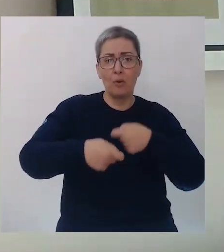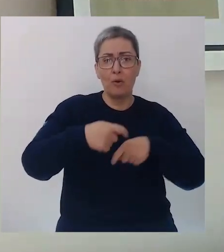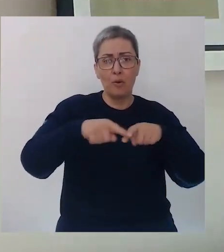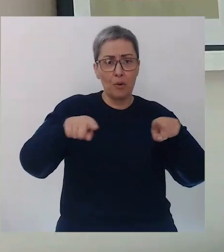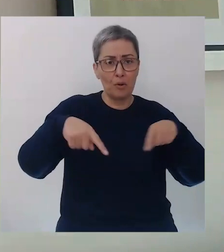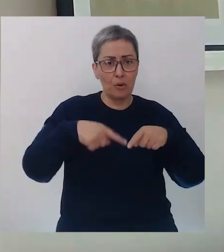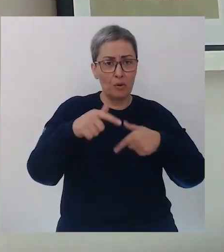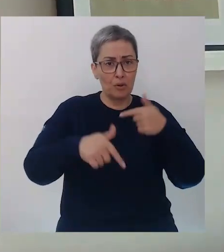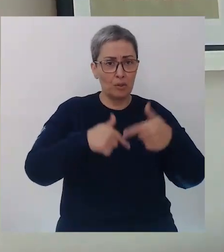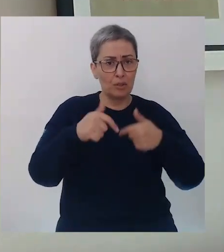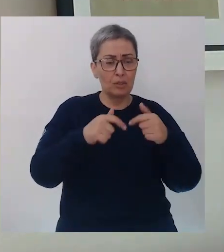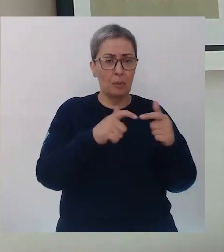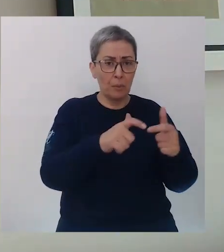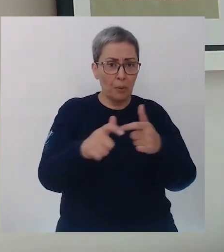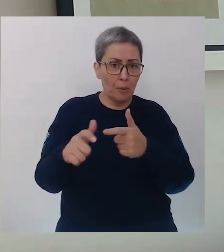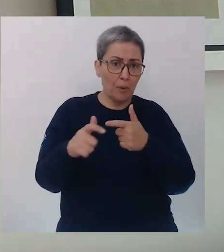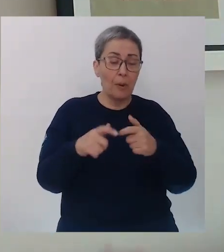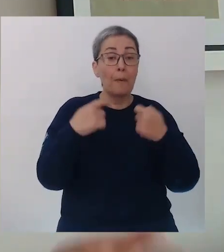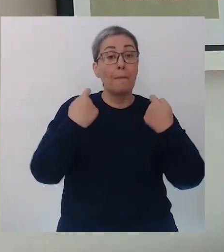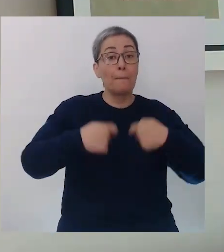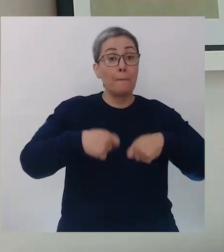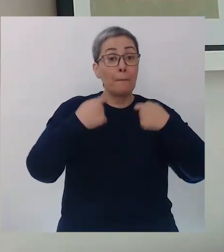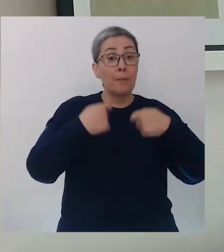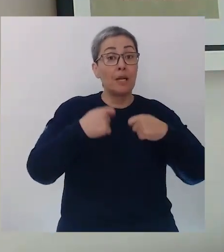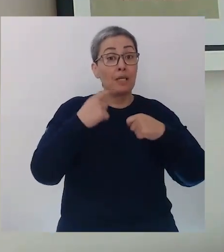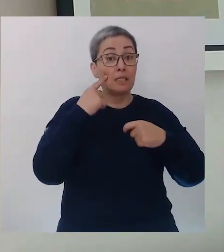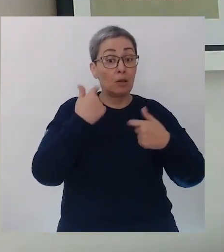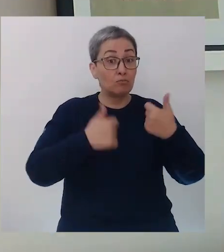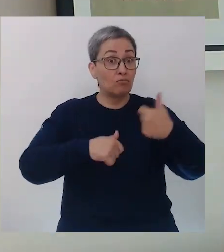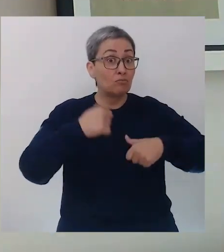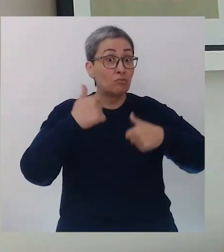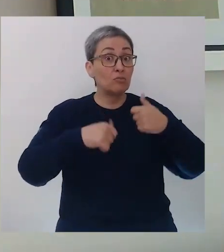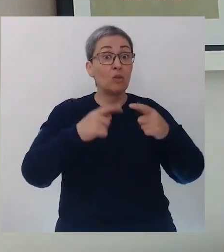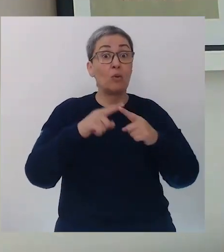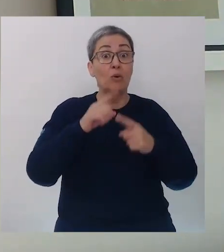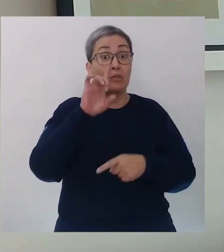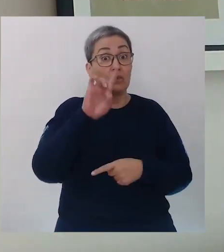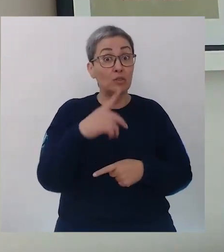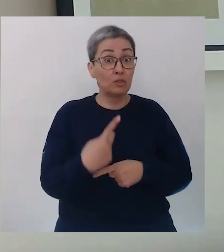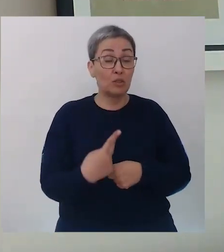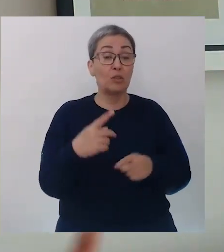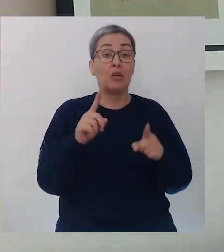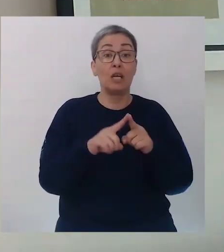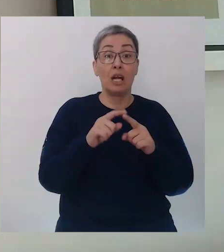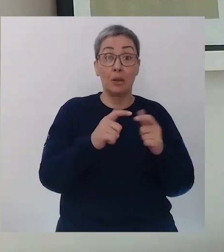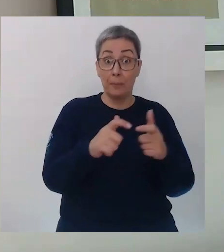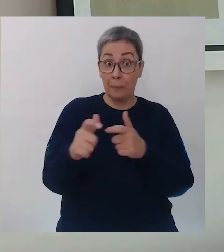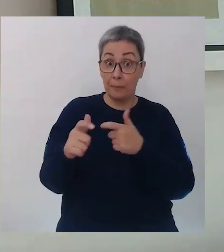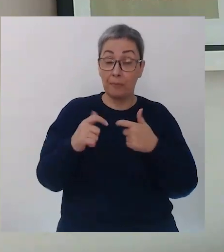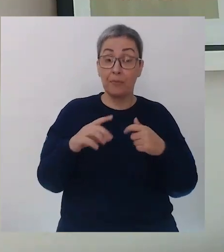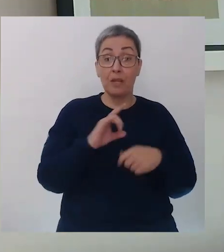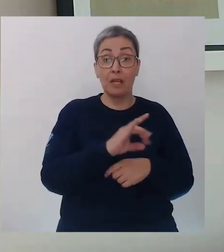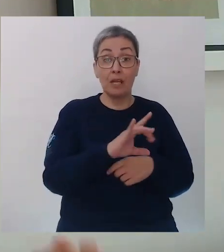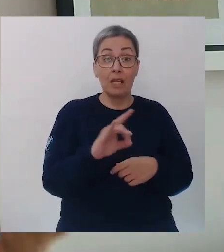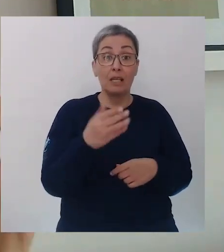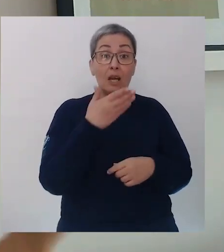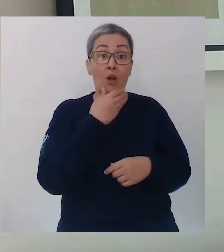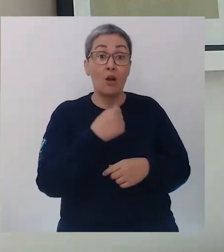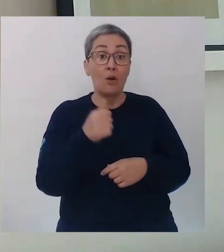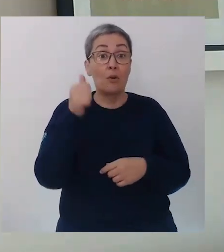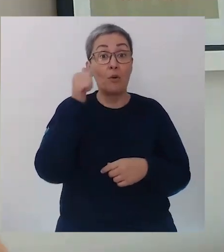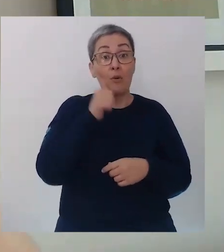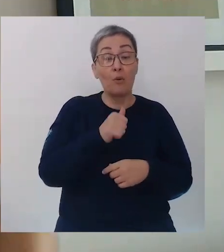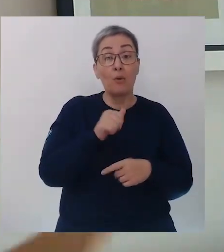que trabalha, são ambientes em que a gente precisa, que a gente verifica aí, que a gente vê os direitos humanos, né? Esses são os lugares onde cada homem,